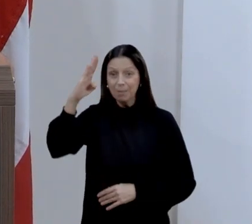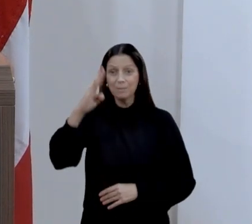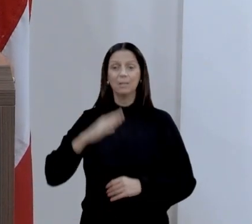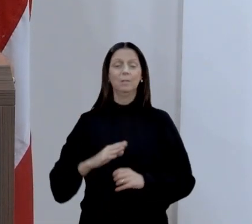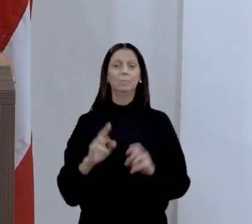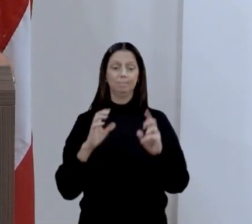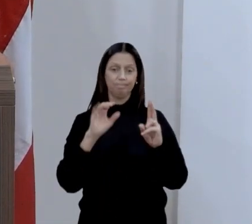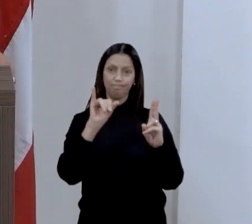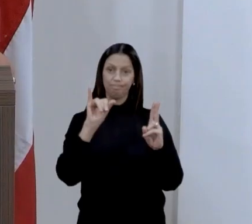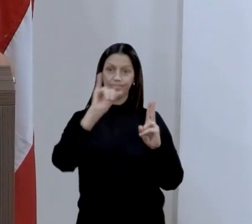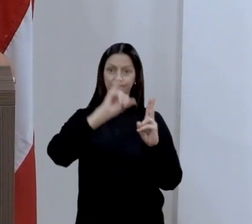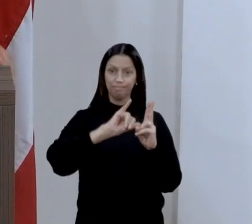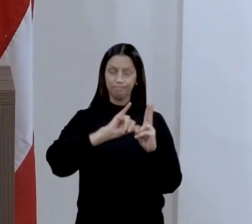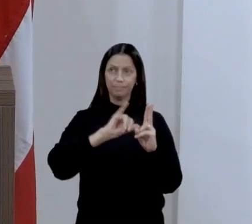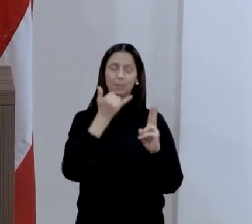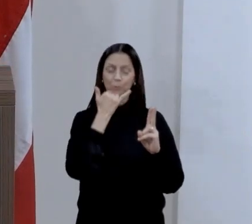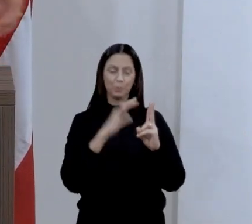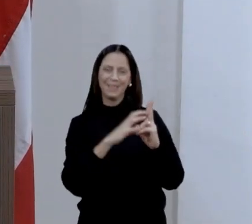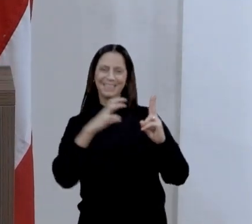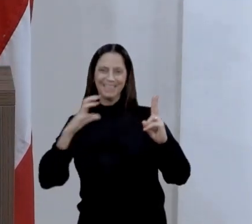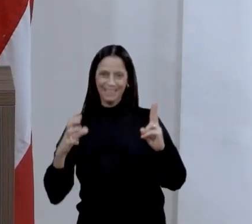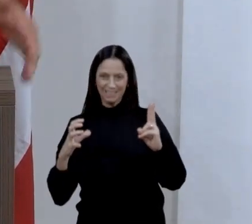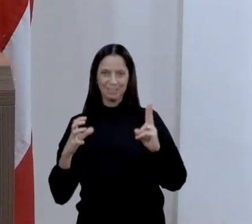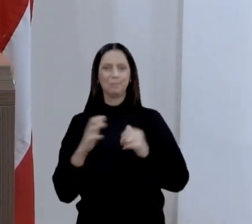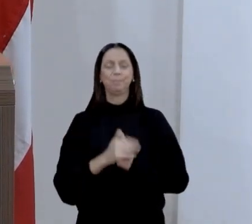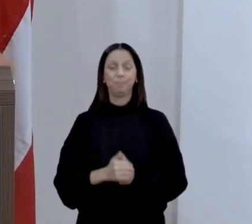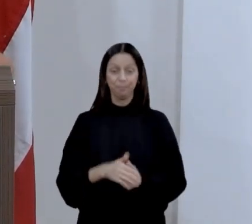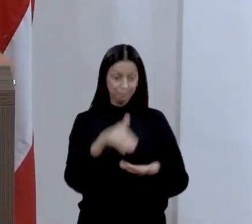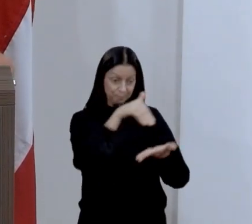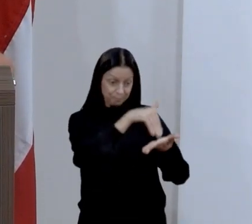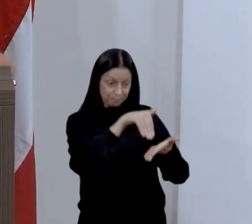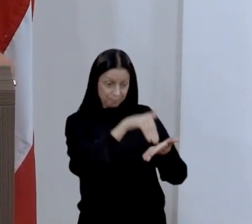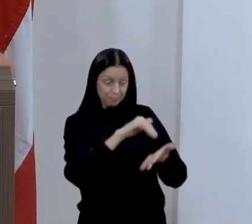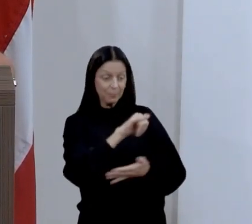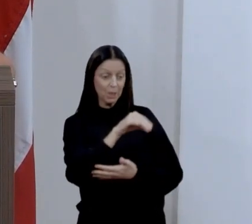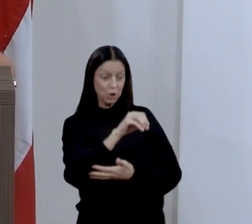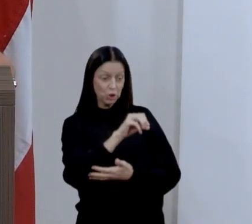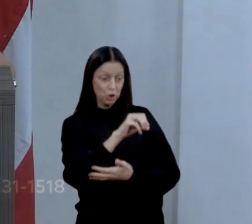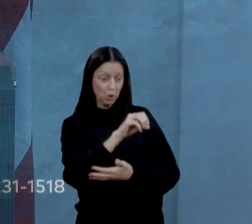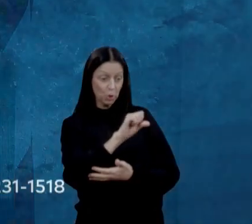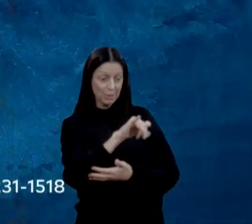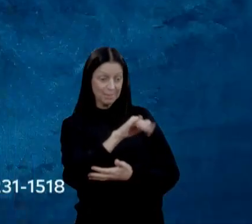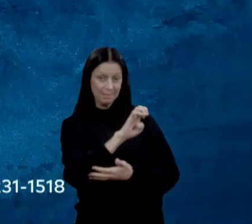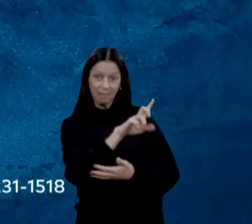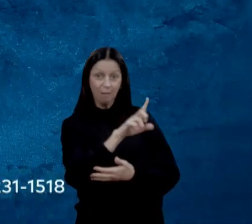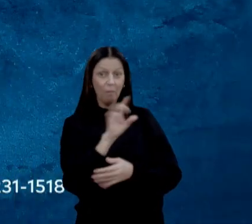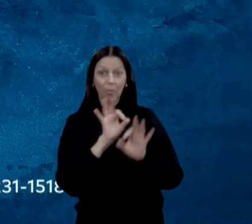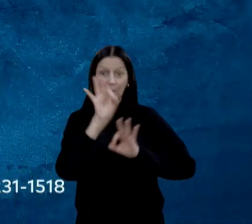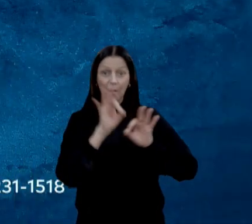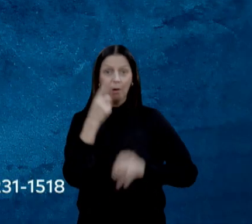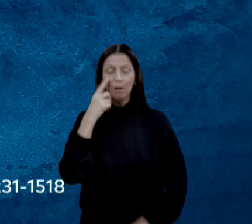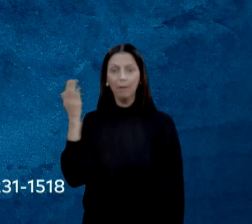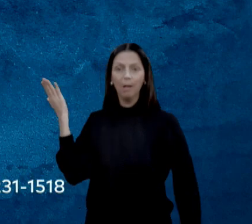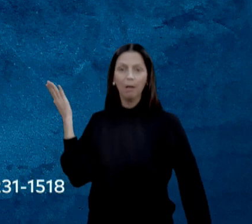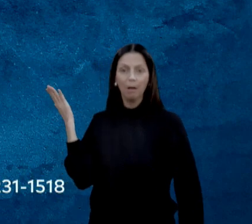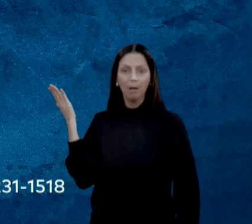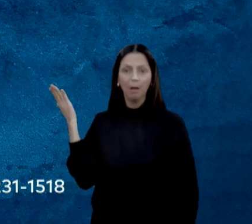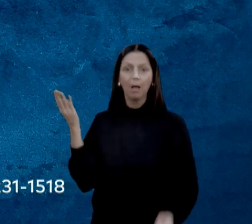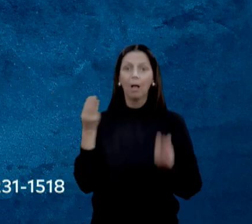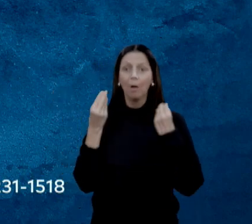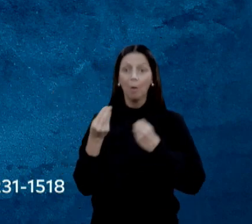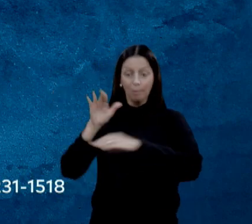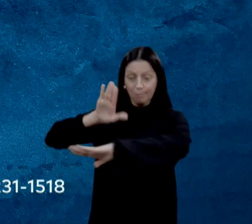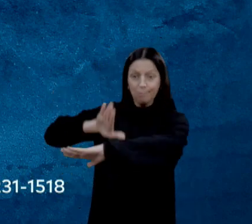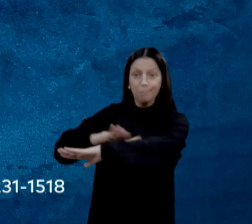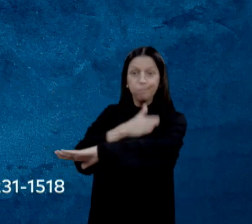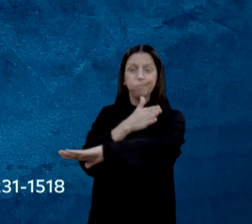bairro Velha Grande, há semanas, e o secretário Josiel e sua equipe de serviços urbanos não conseguem fechar. É um simples buraco, né? Está aí, ó, olha ali, uma cratera, até